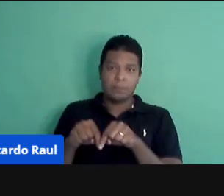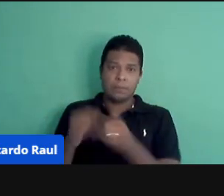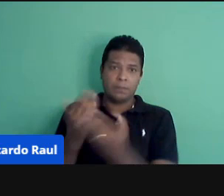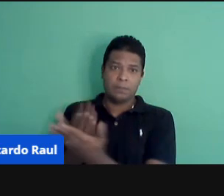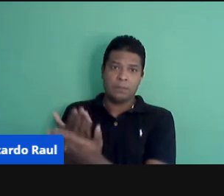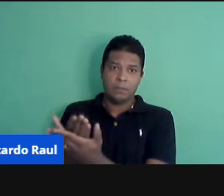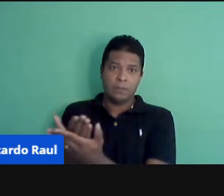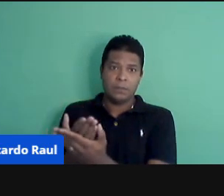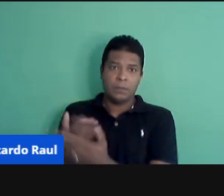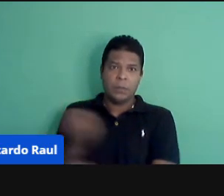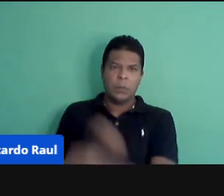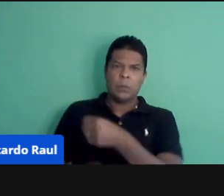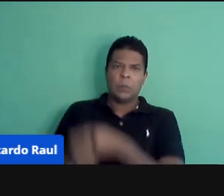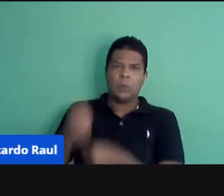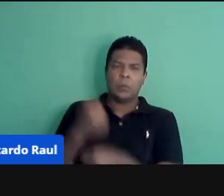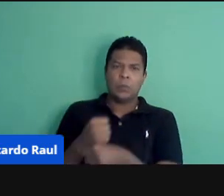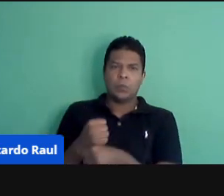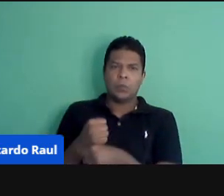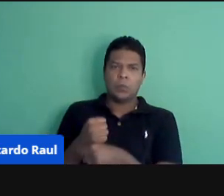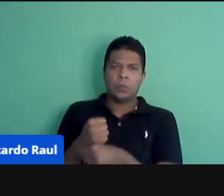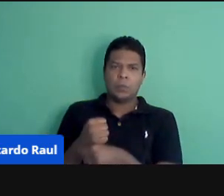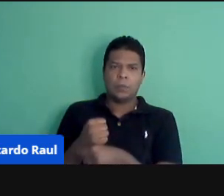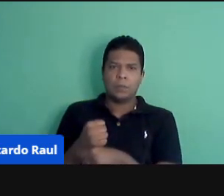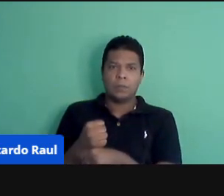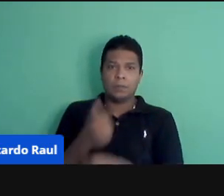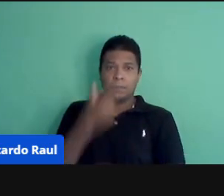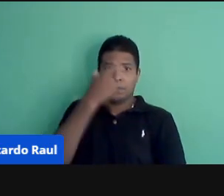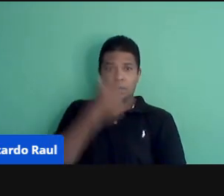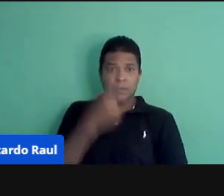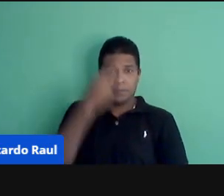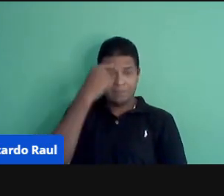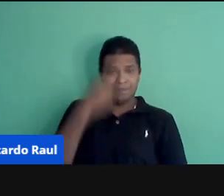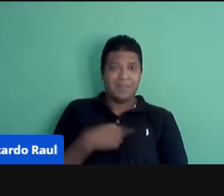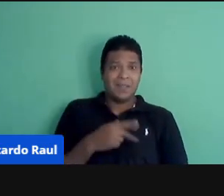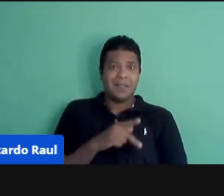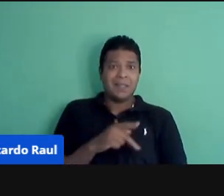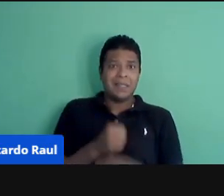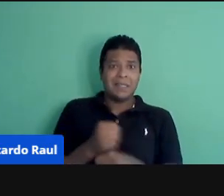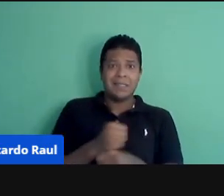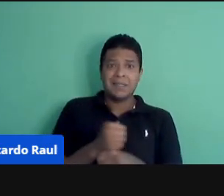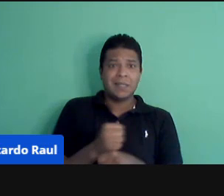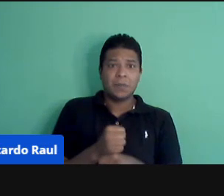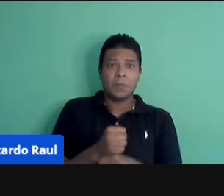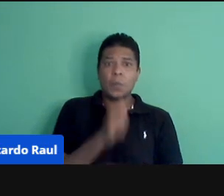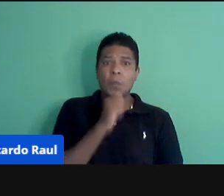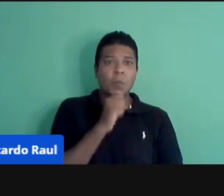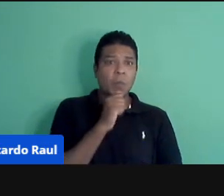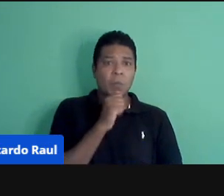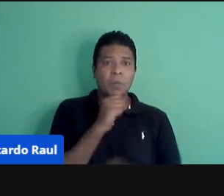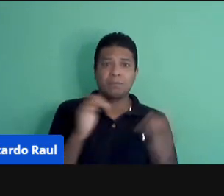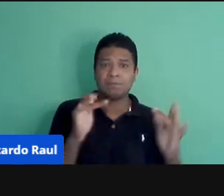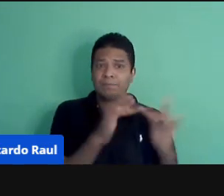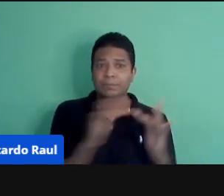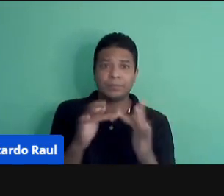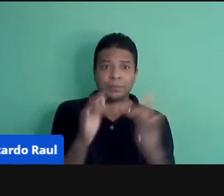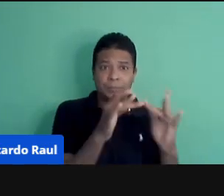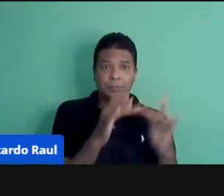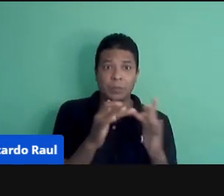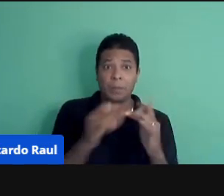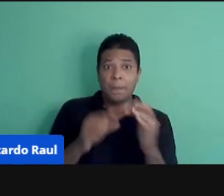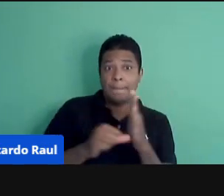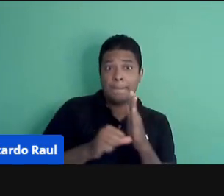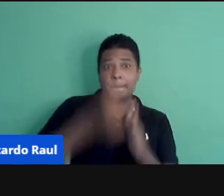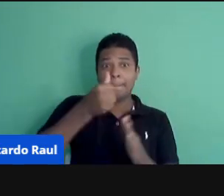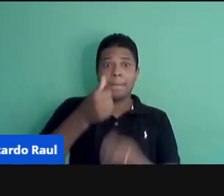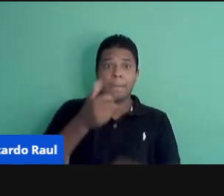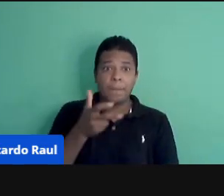passado eles haviam nos visto, mas esse ano não, né? Eles não tiveram nenhum contato conosco. E o primeiro vídeo que nós fizemos esse